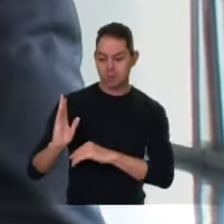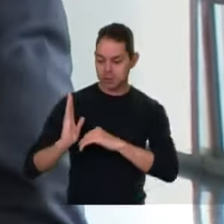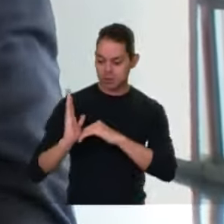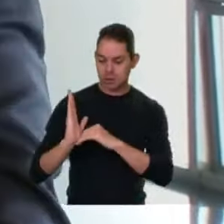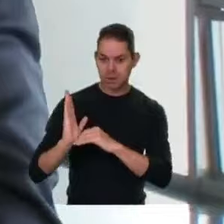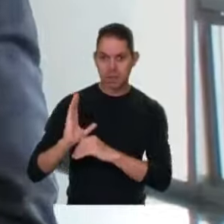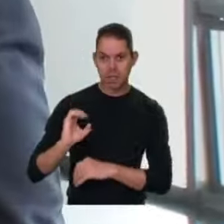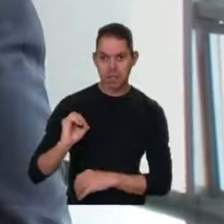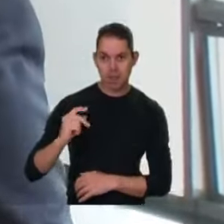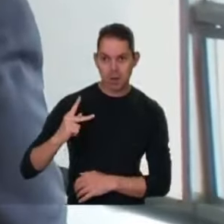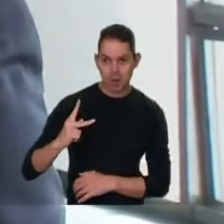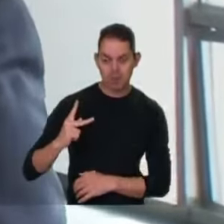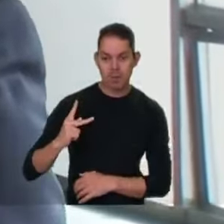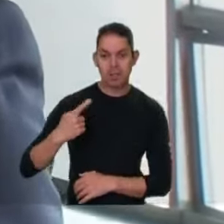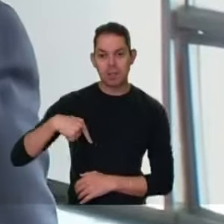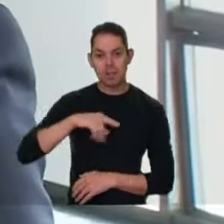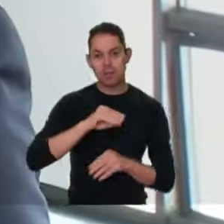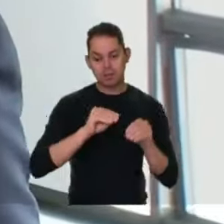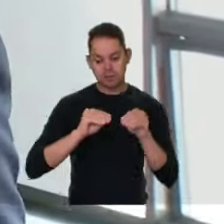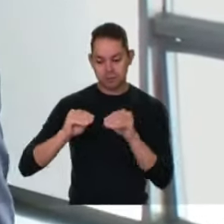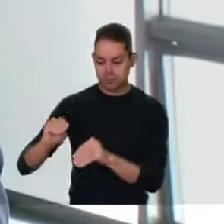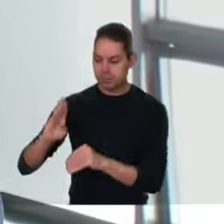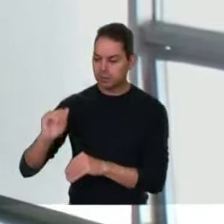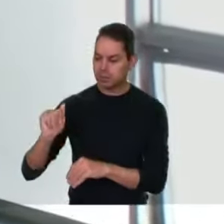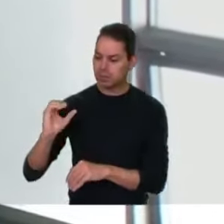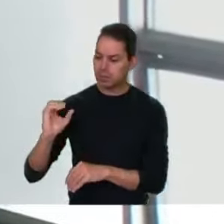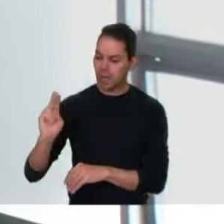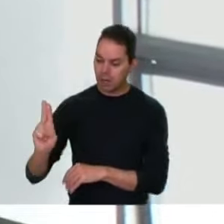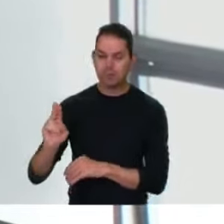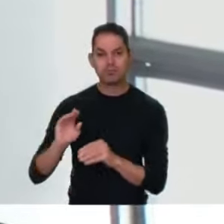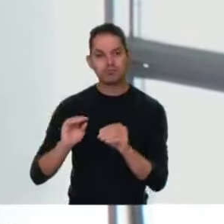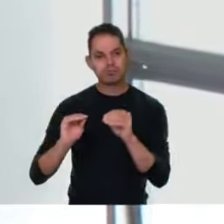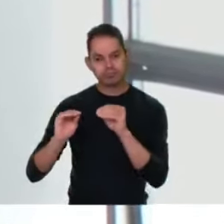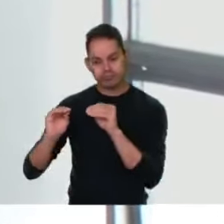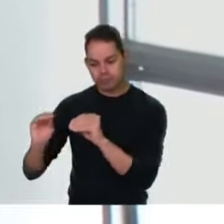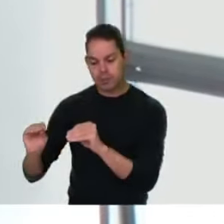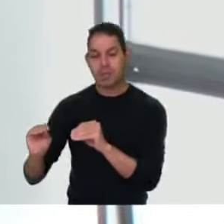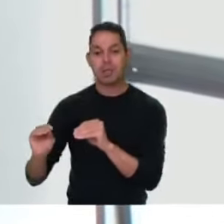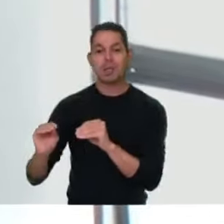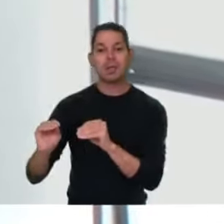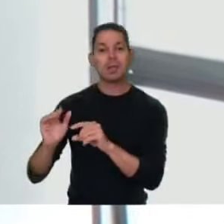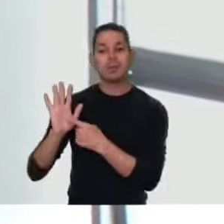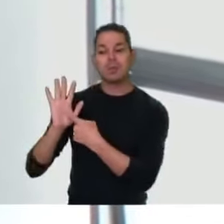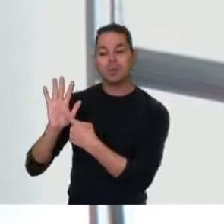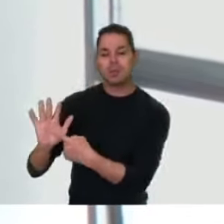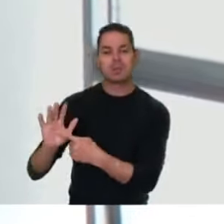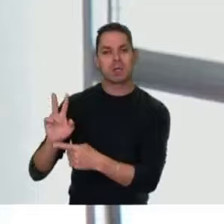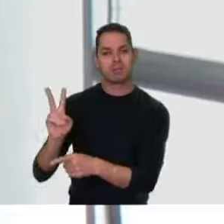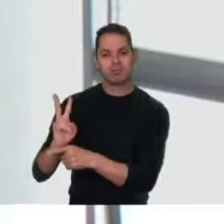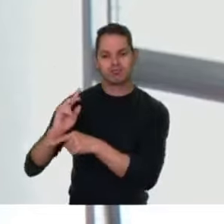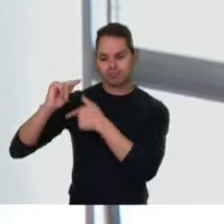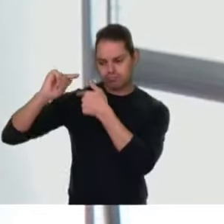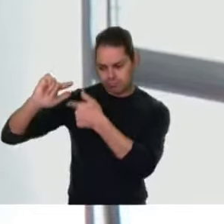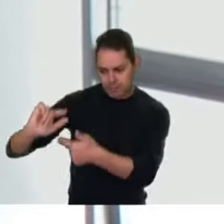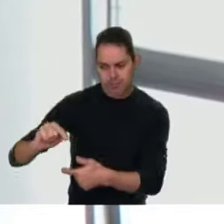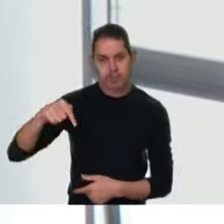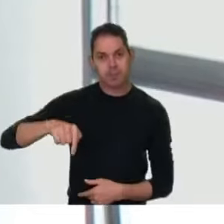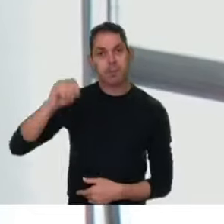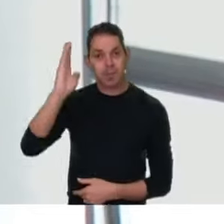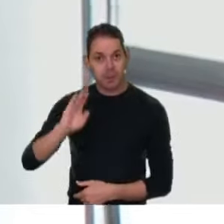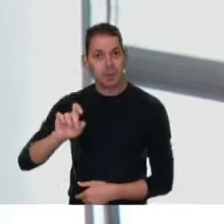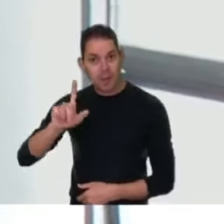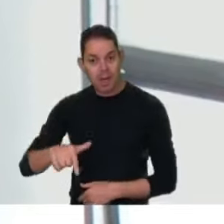C nós estamos nos deslocando para bacu e vamos mostrar o quanto vanguardista continua sendo o Brasil e o